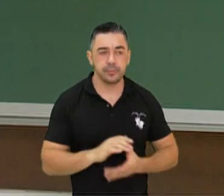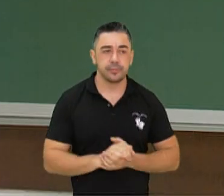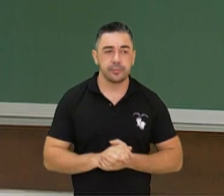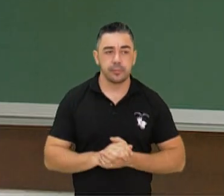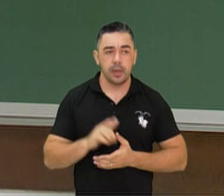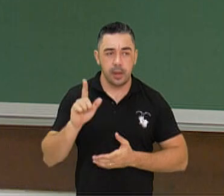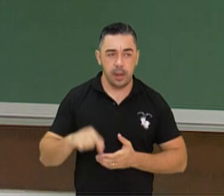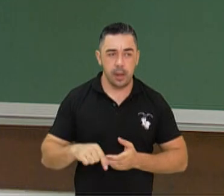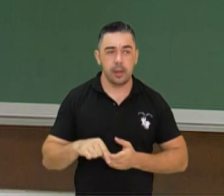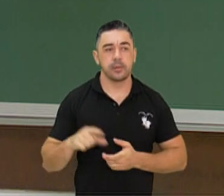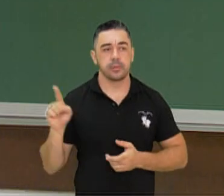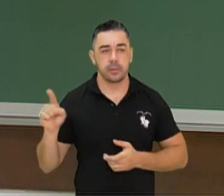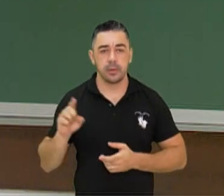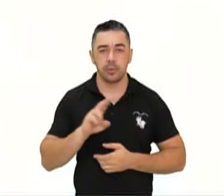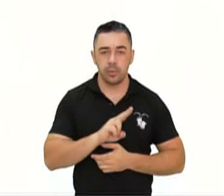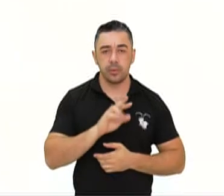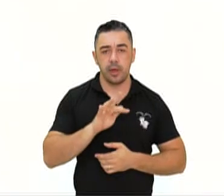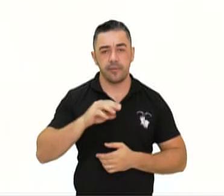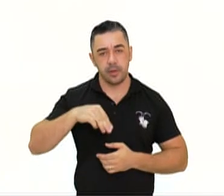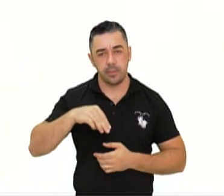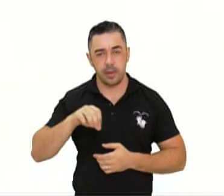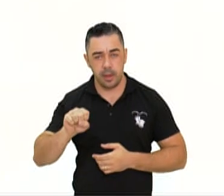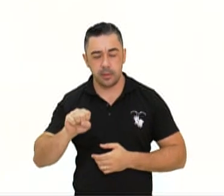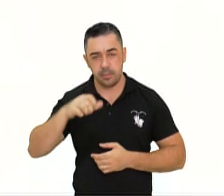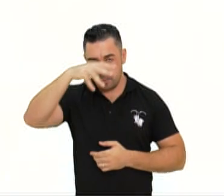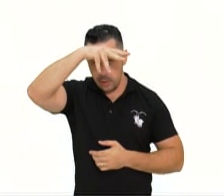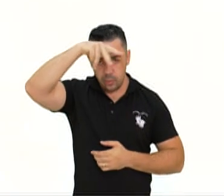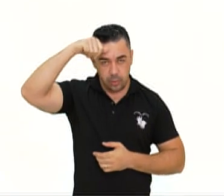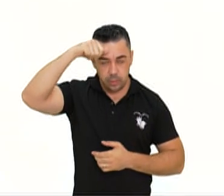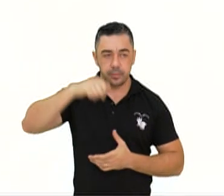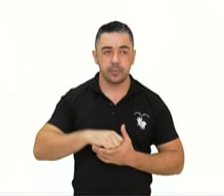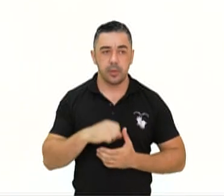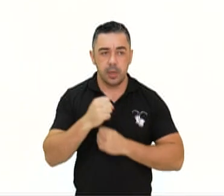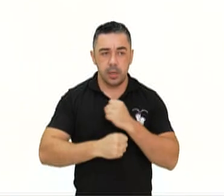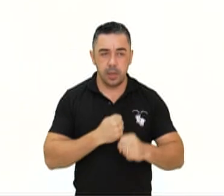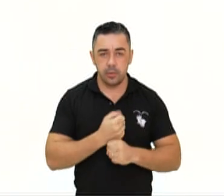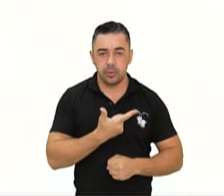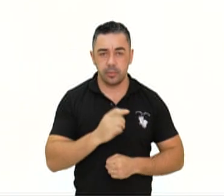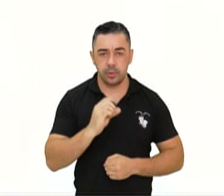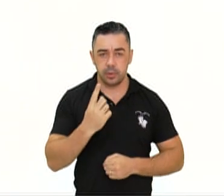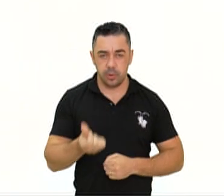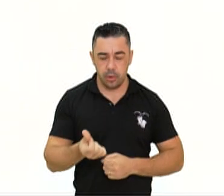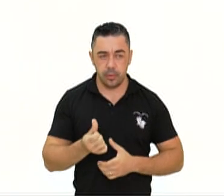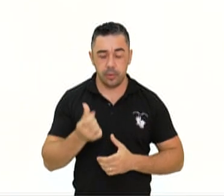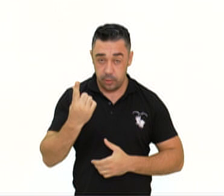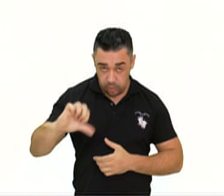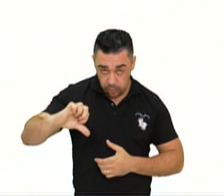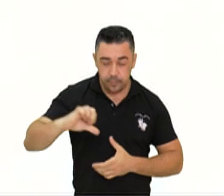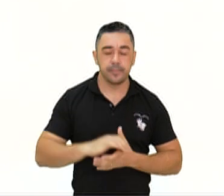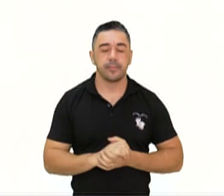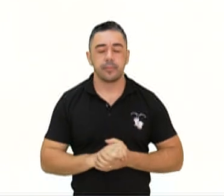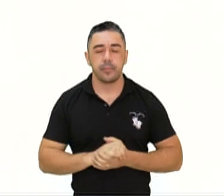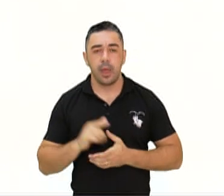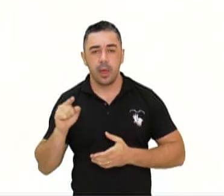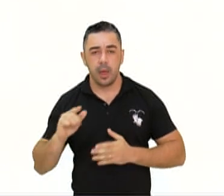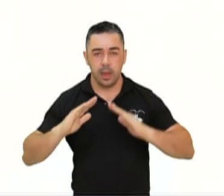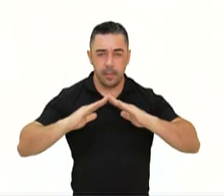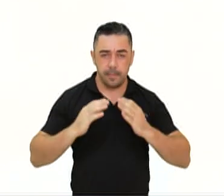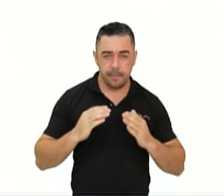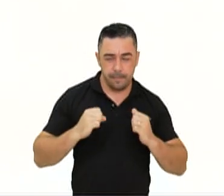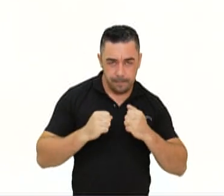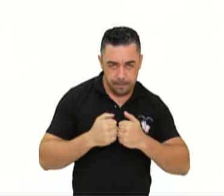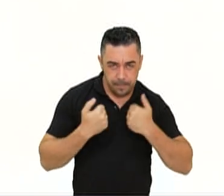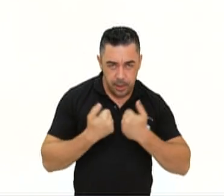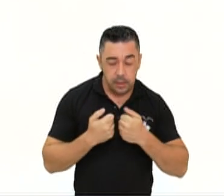da Universidade Federal do Mato Grosso, de 2019. Então, nós temos aqui que uma padaria, né? Em uma padaria são produzidos